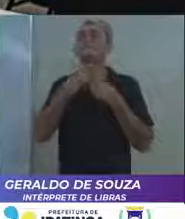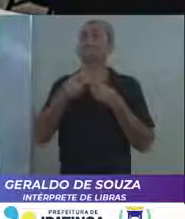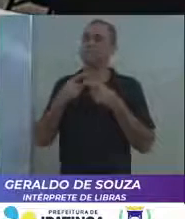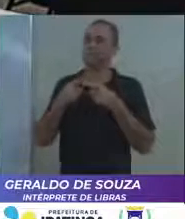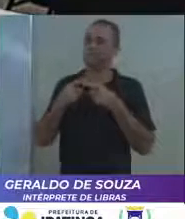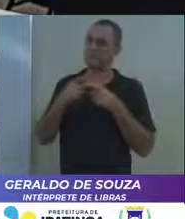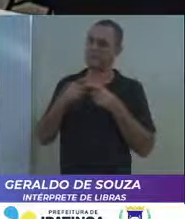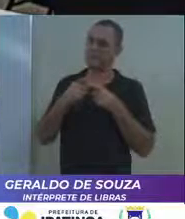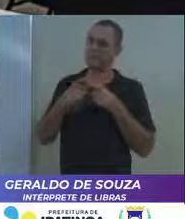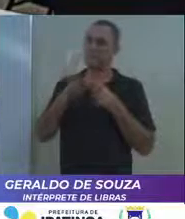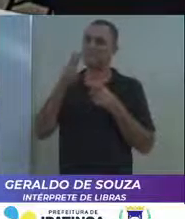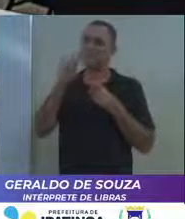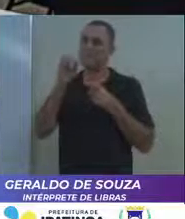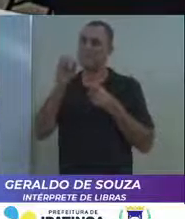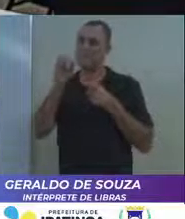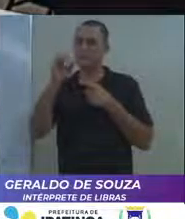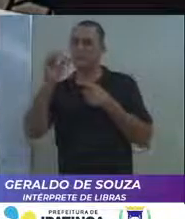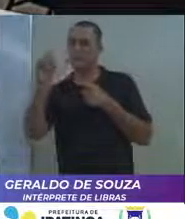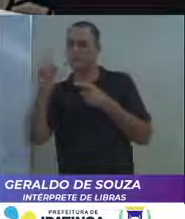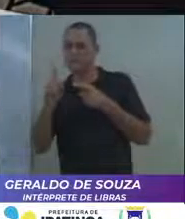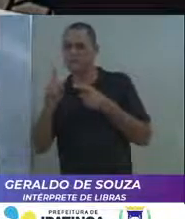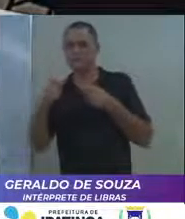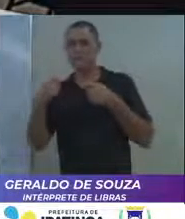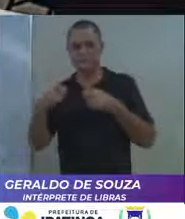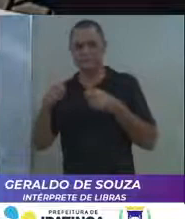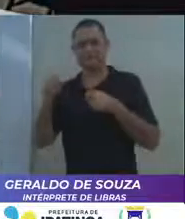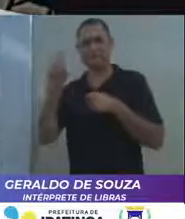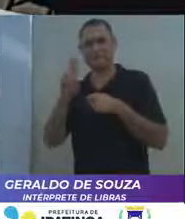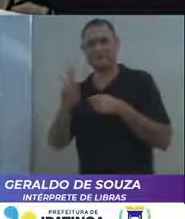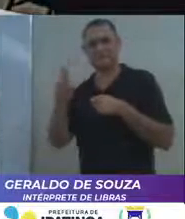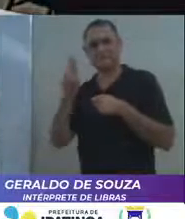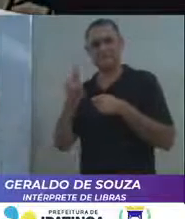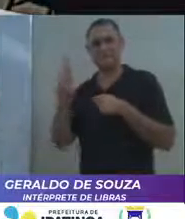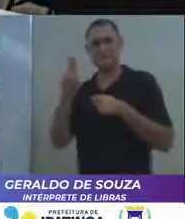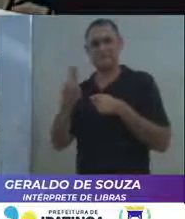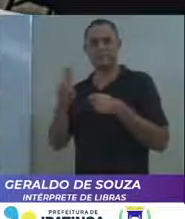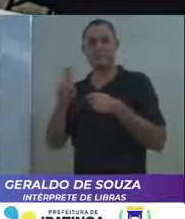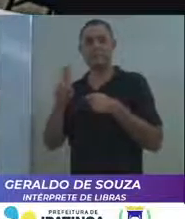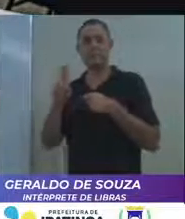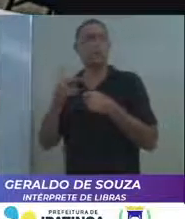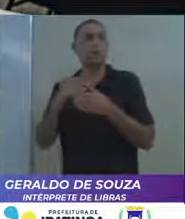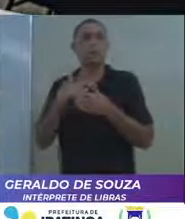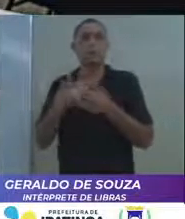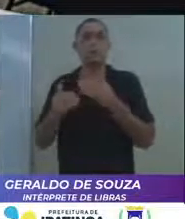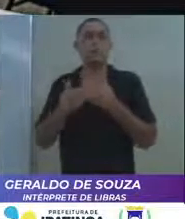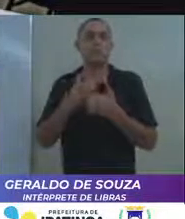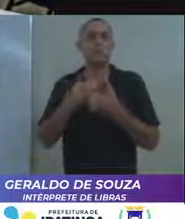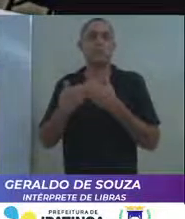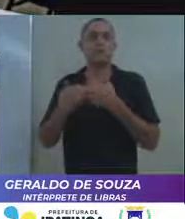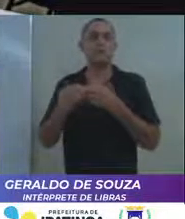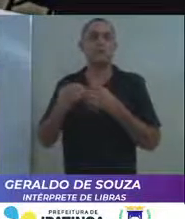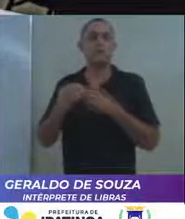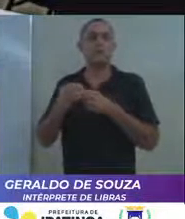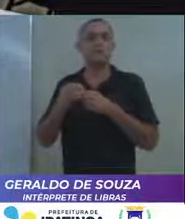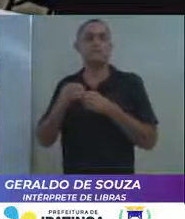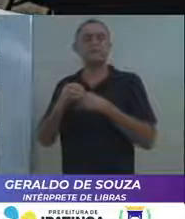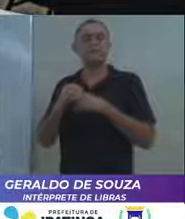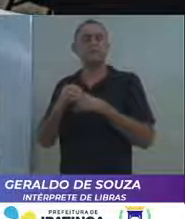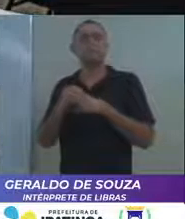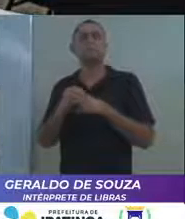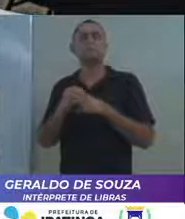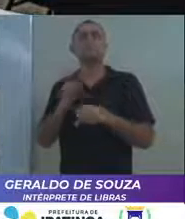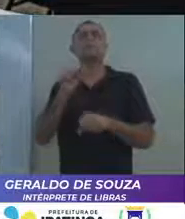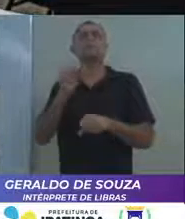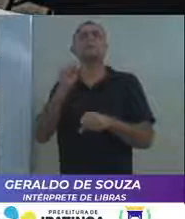recursos complementares para eu diminuir a carga da minha voz. Então, é eu